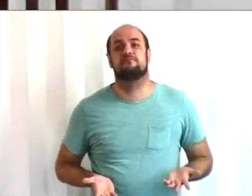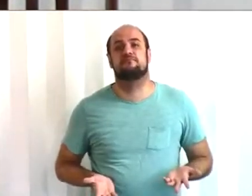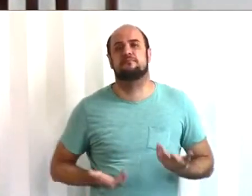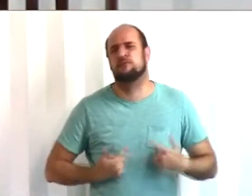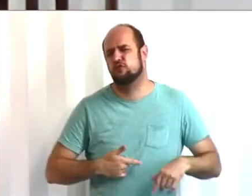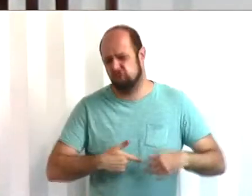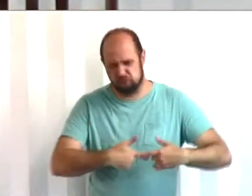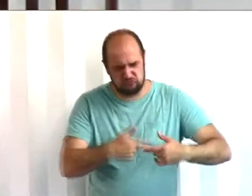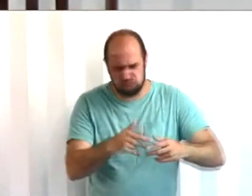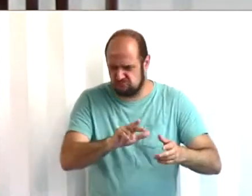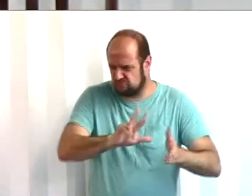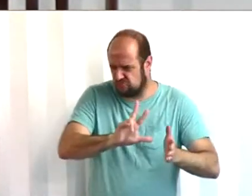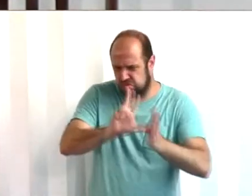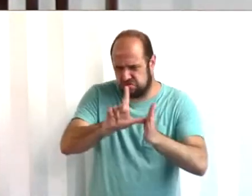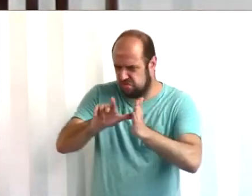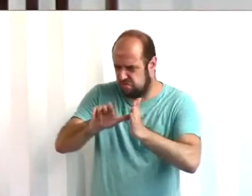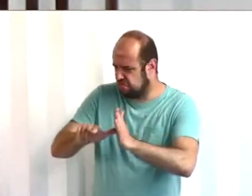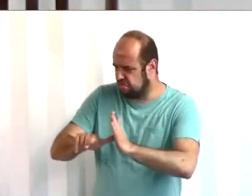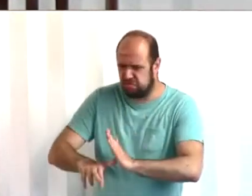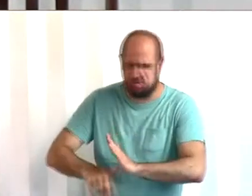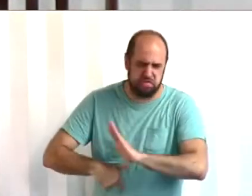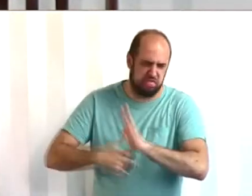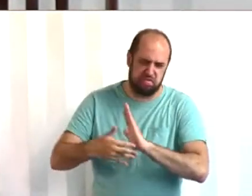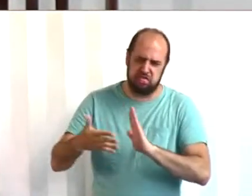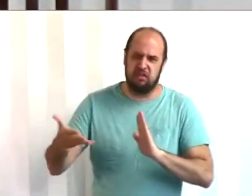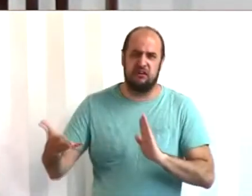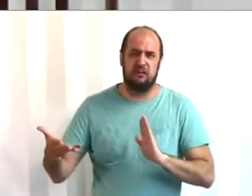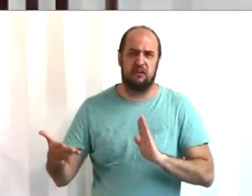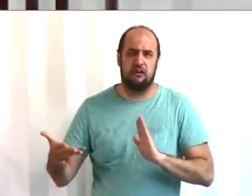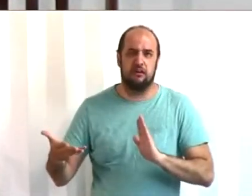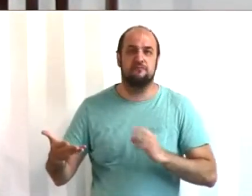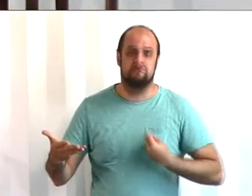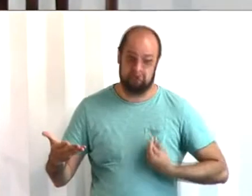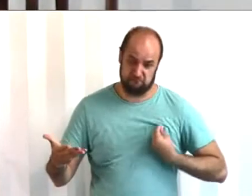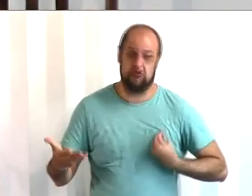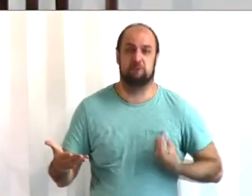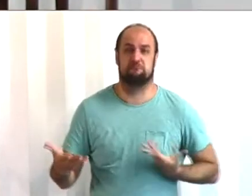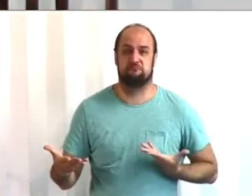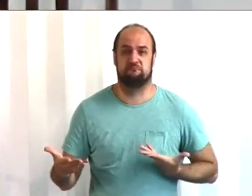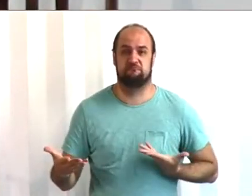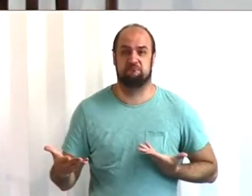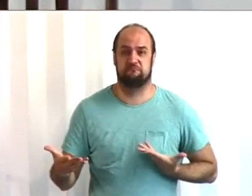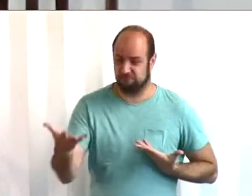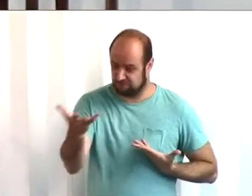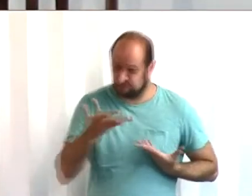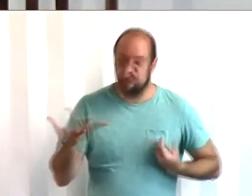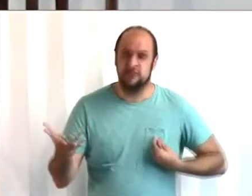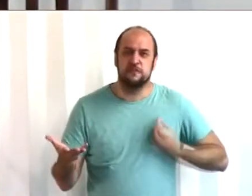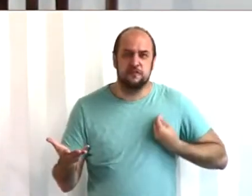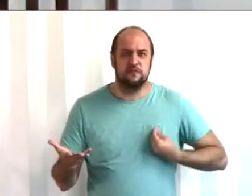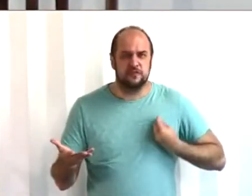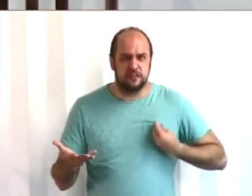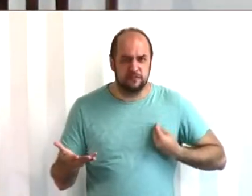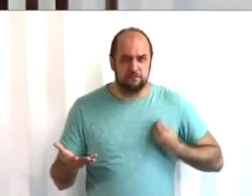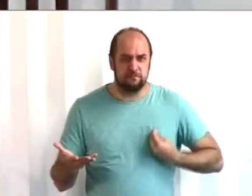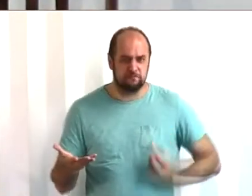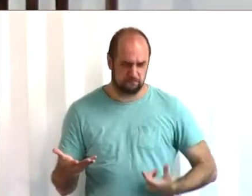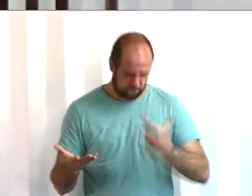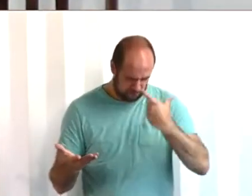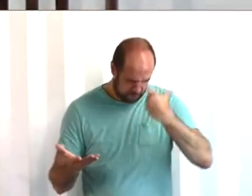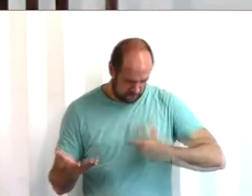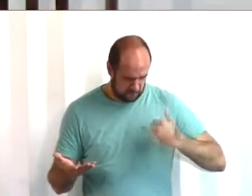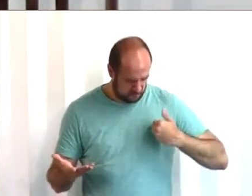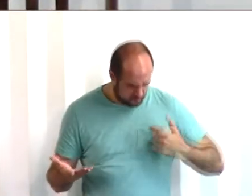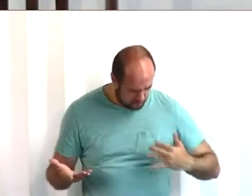todas estas distrações, nós vivemos como disse Paulo, no procedimento,